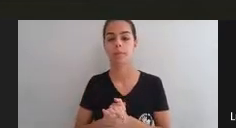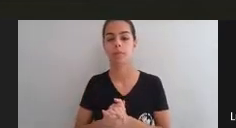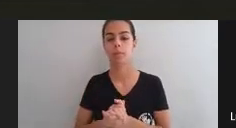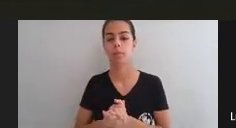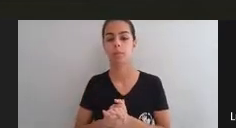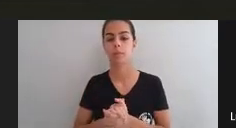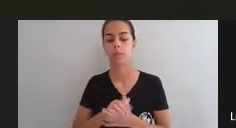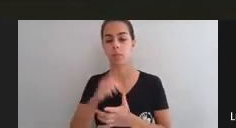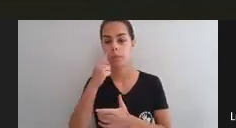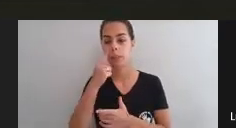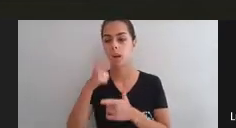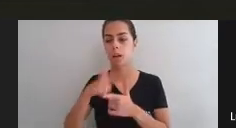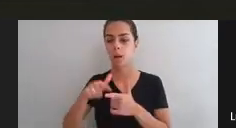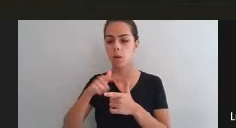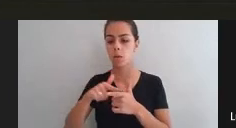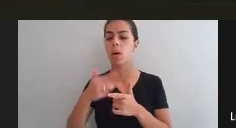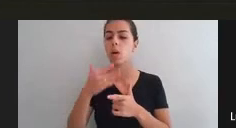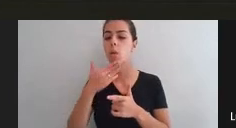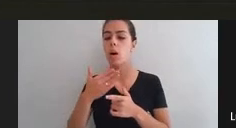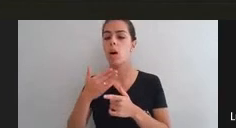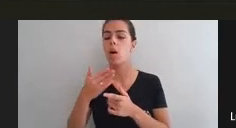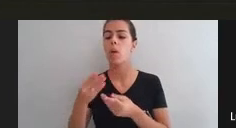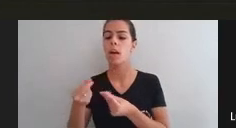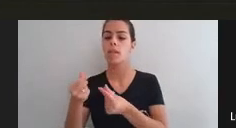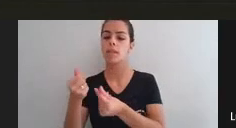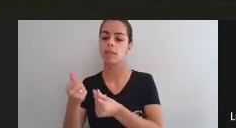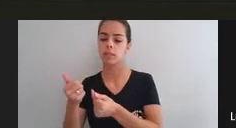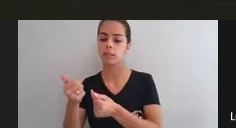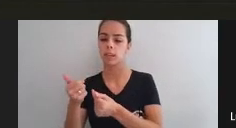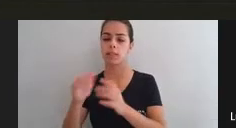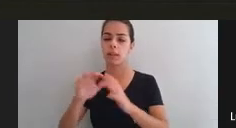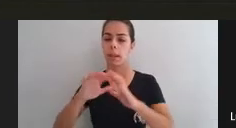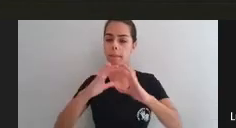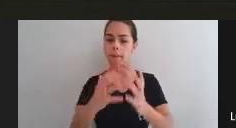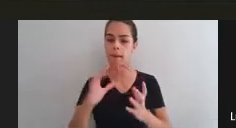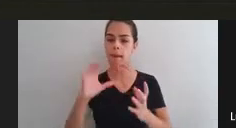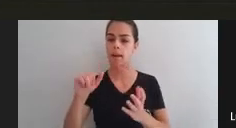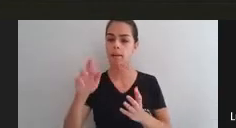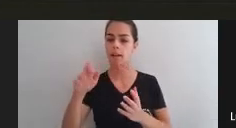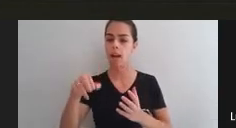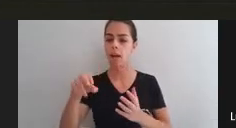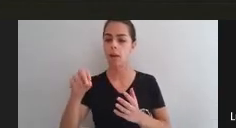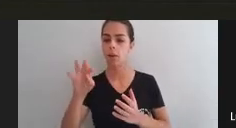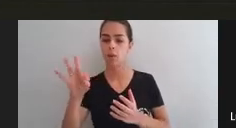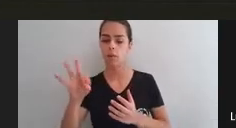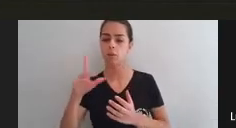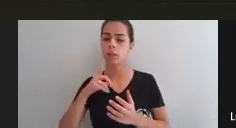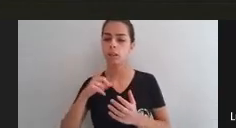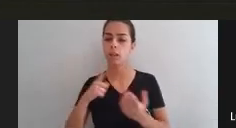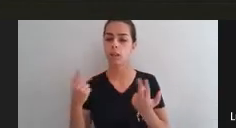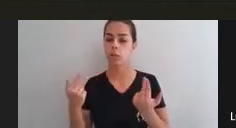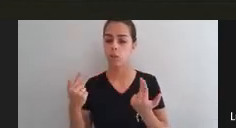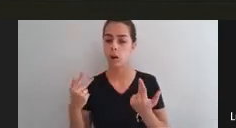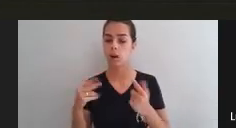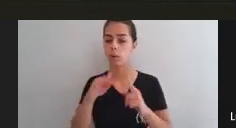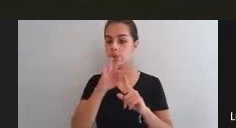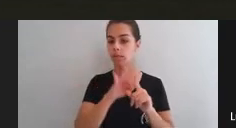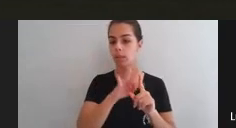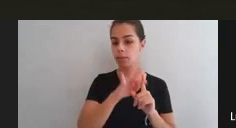Tá, calcule qual seria a eficiência de uma máquina de Carnot operando entre as mesmas temperaturas